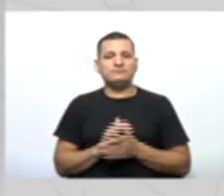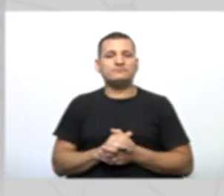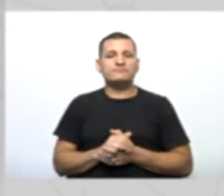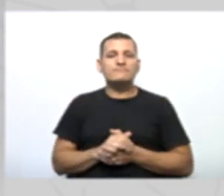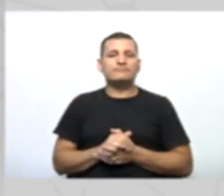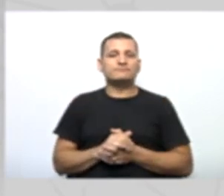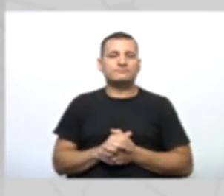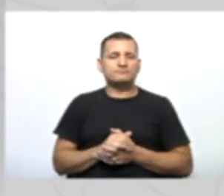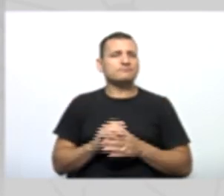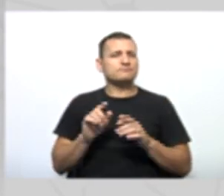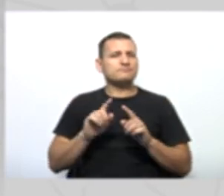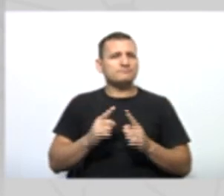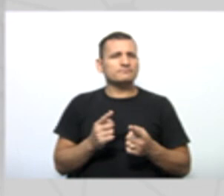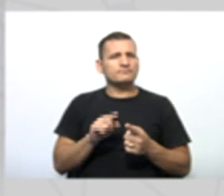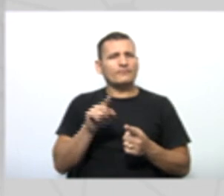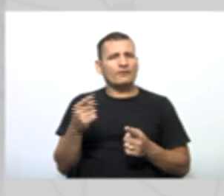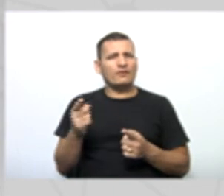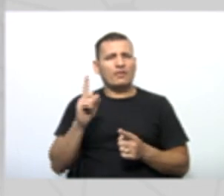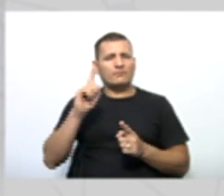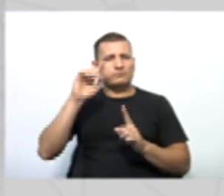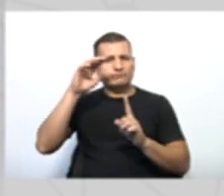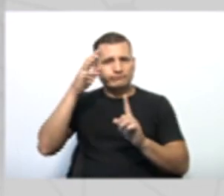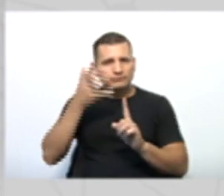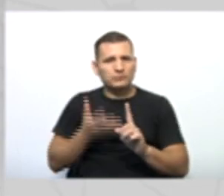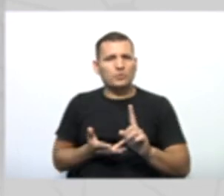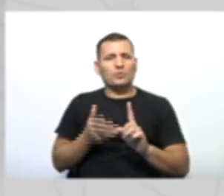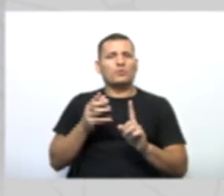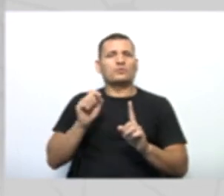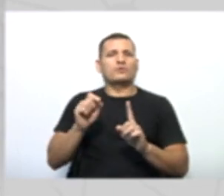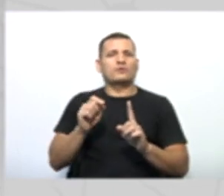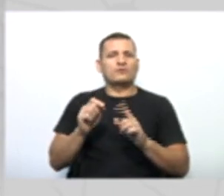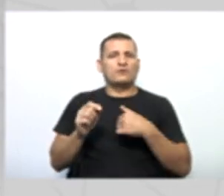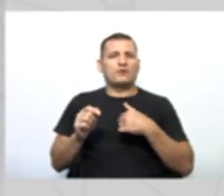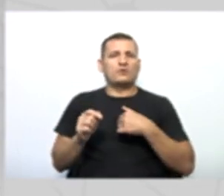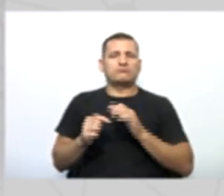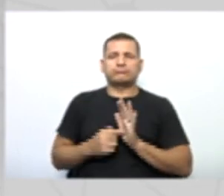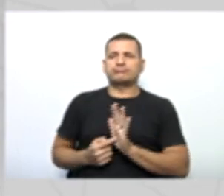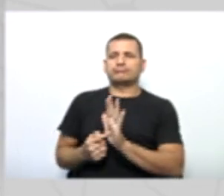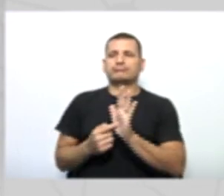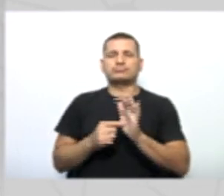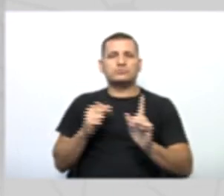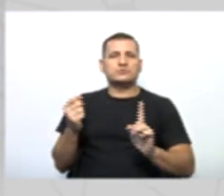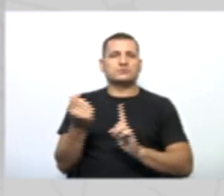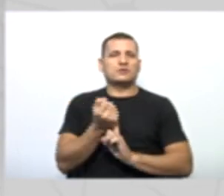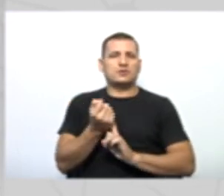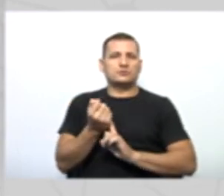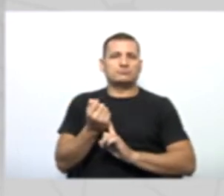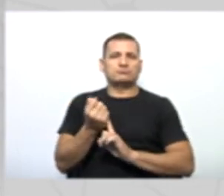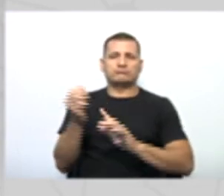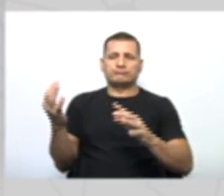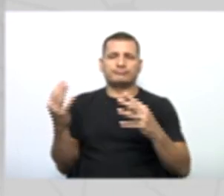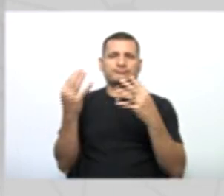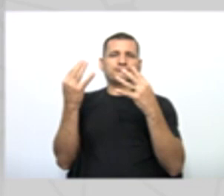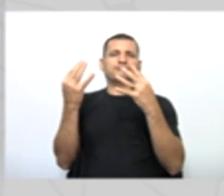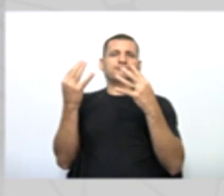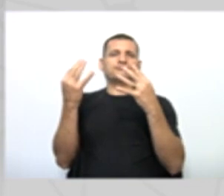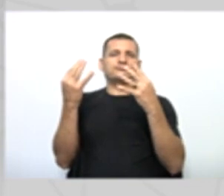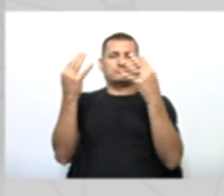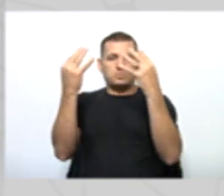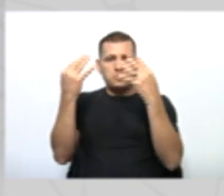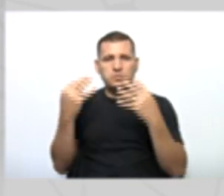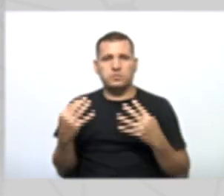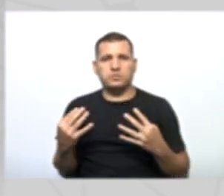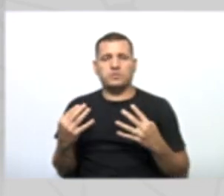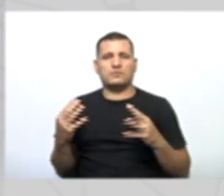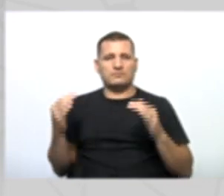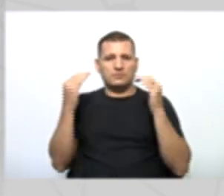então, seriam as honras, ou seja, aquilo que eu faço para que a sociedade me note, que a sociedade me considere? Aristóteles vai